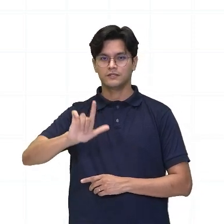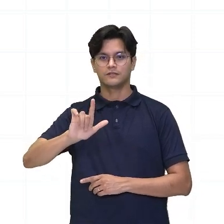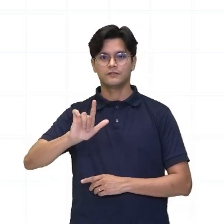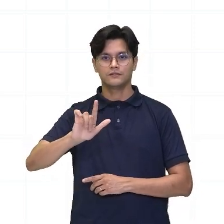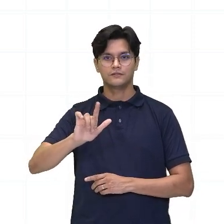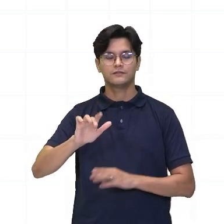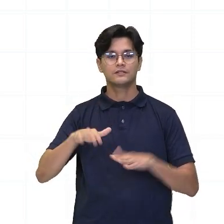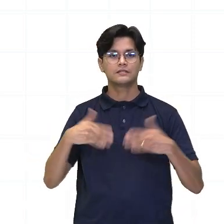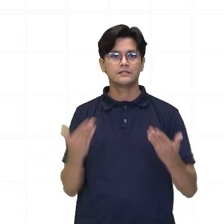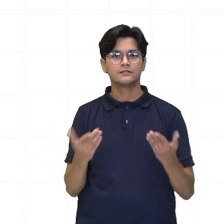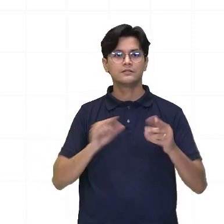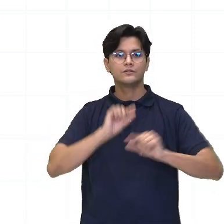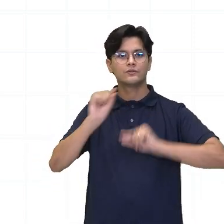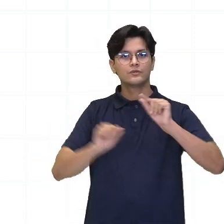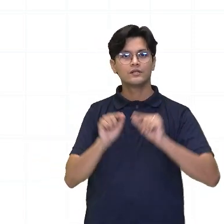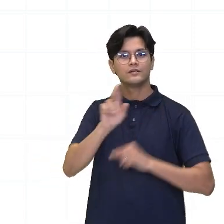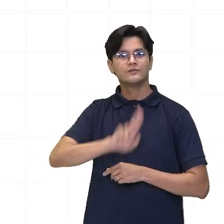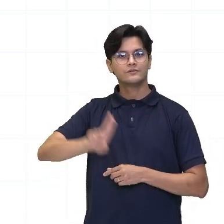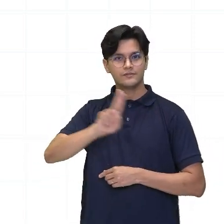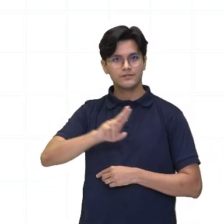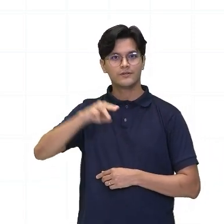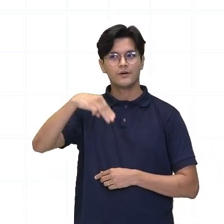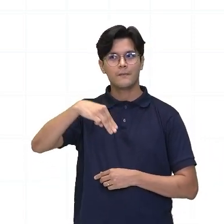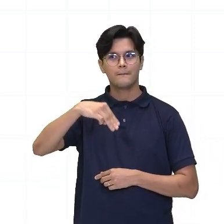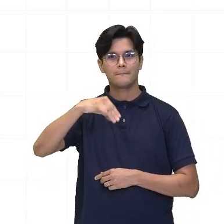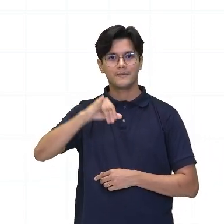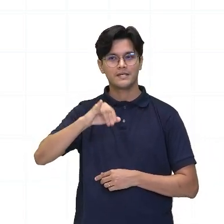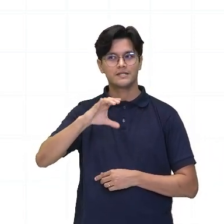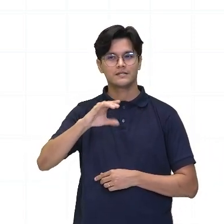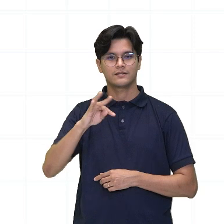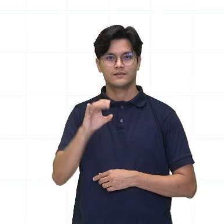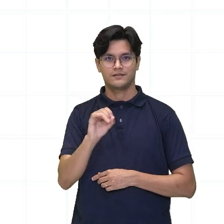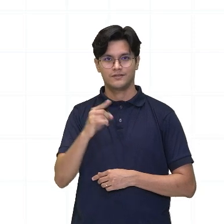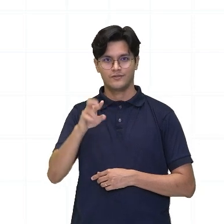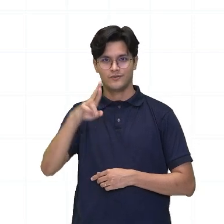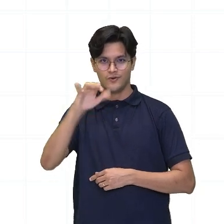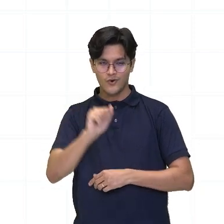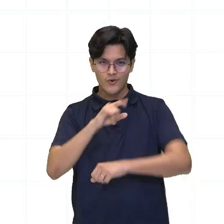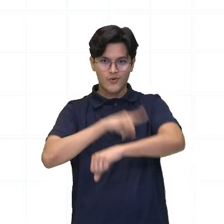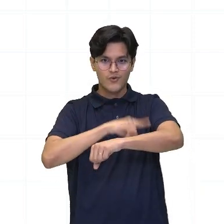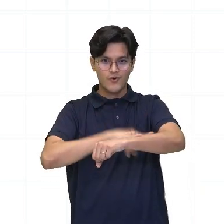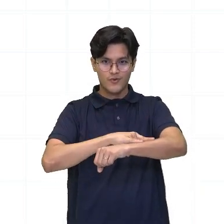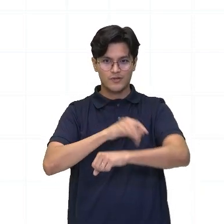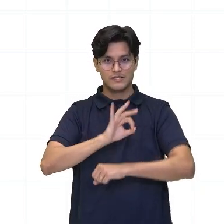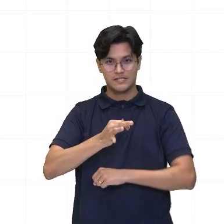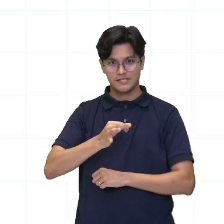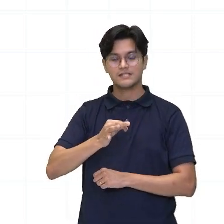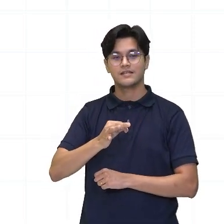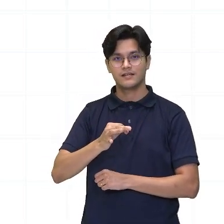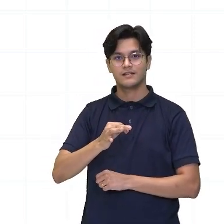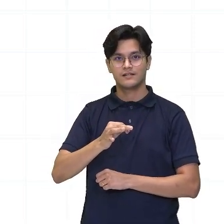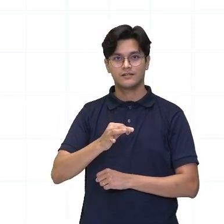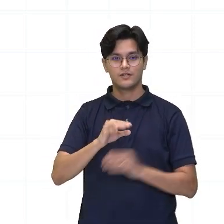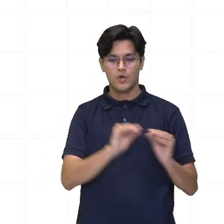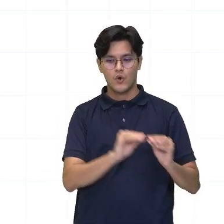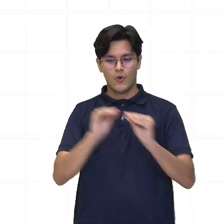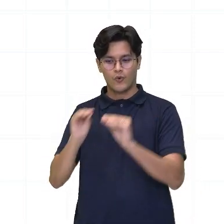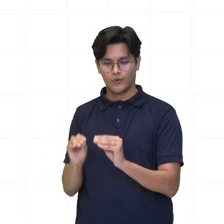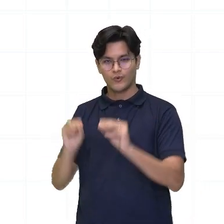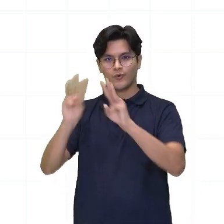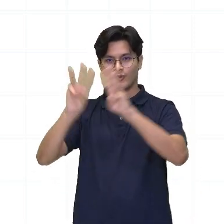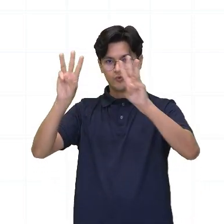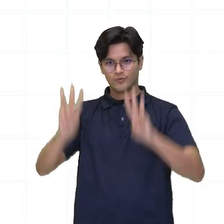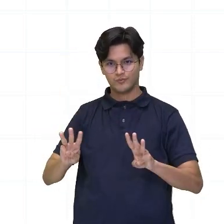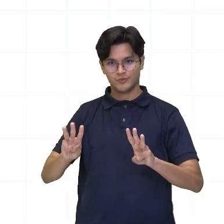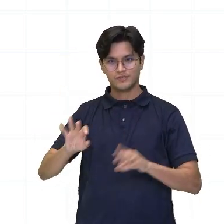fez? Ele pegou o mictório, como vocês podem ver, colocou numa galeria de arte, ele tirou o objeto no